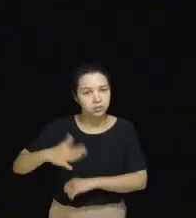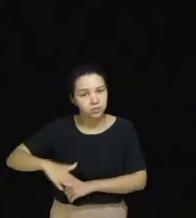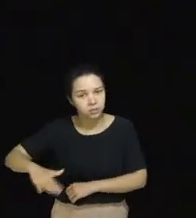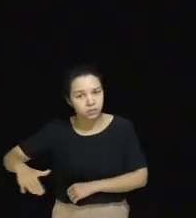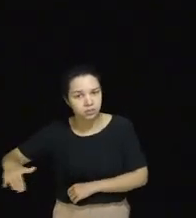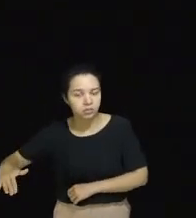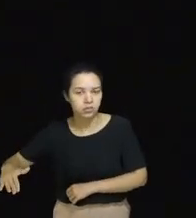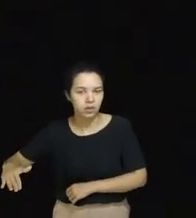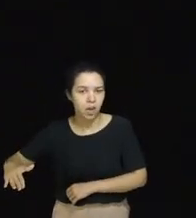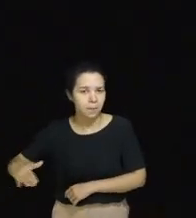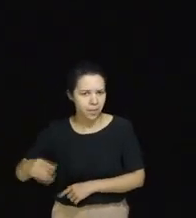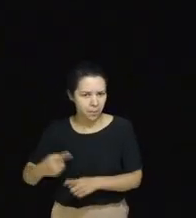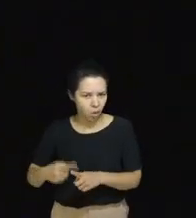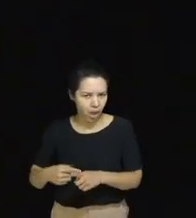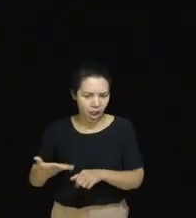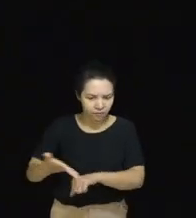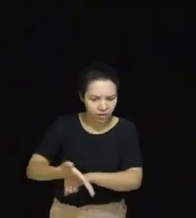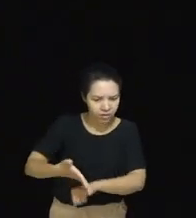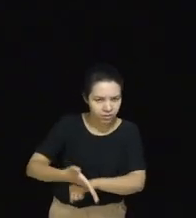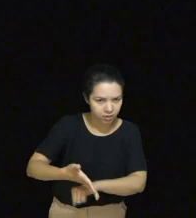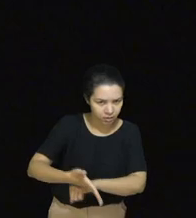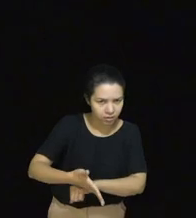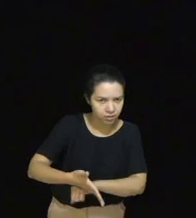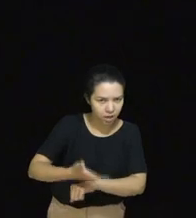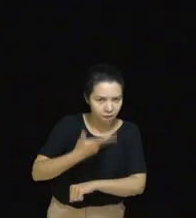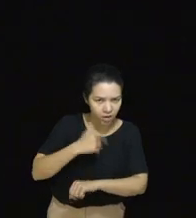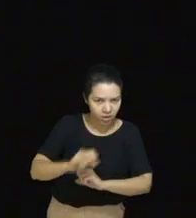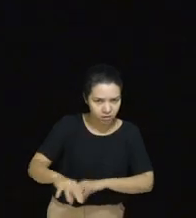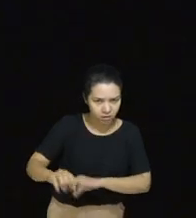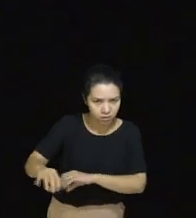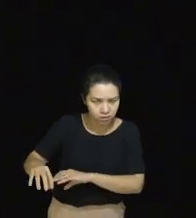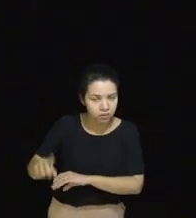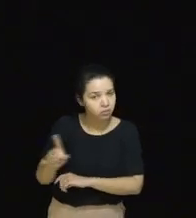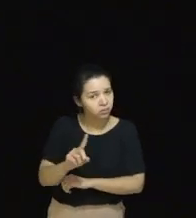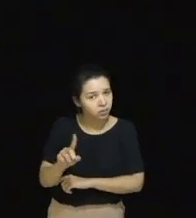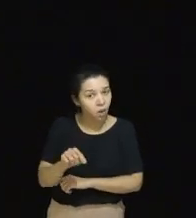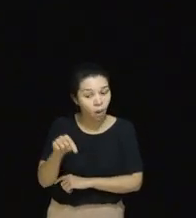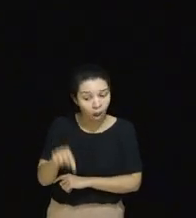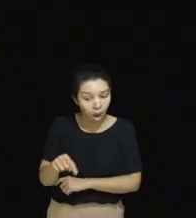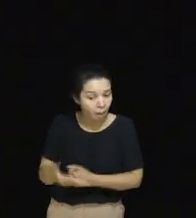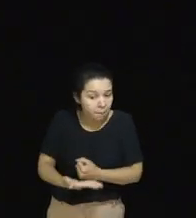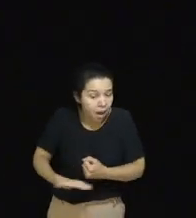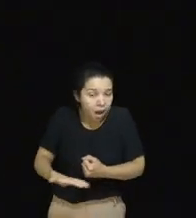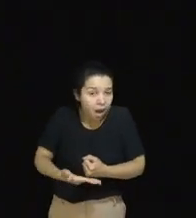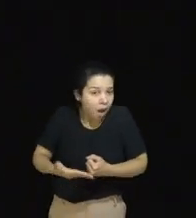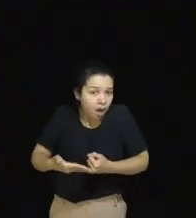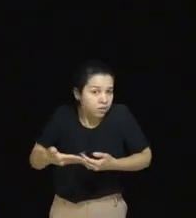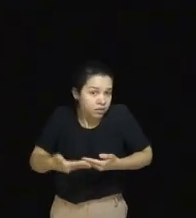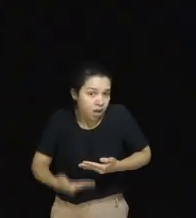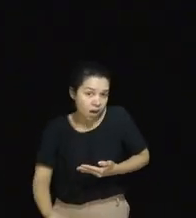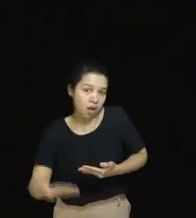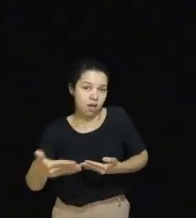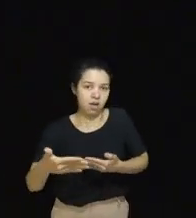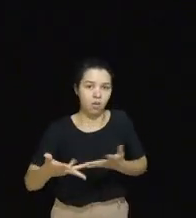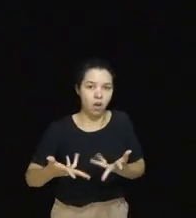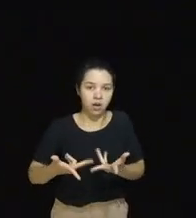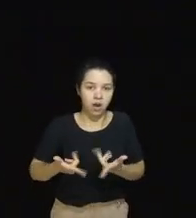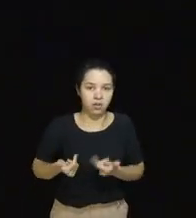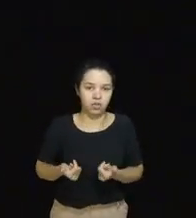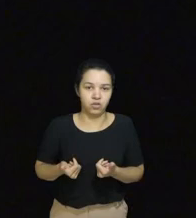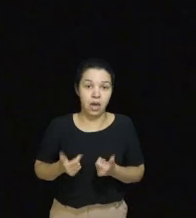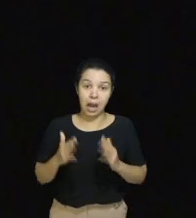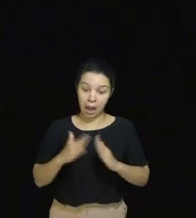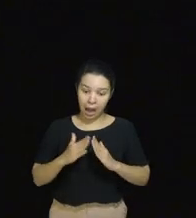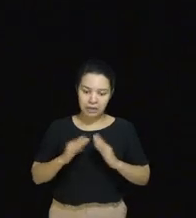só porque frequenta a educação infantil, porque a educação infantil tem que ser o ponto de partida, de qualidade. A oportunidade pode estar na casa, mas pode estar